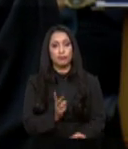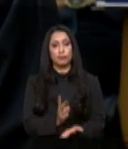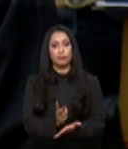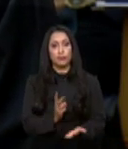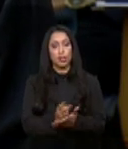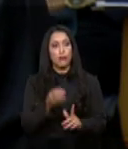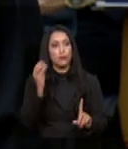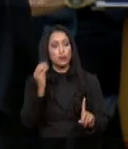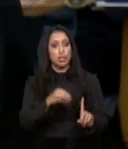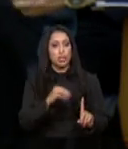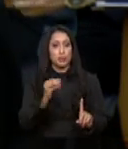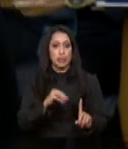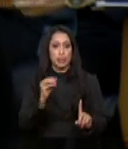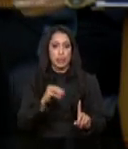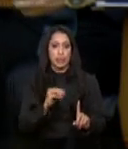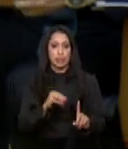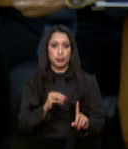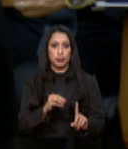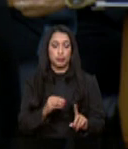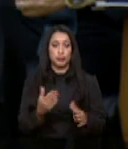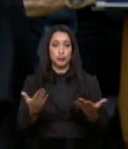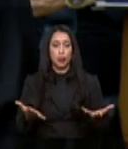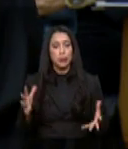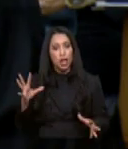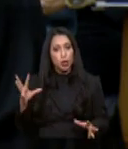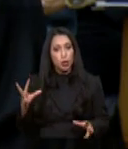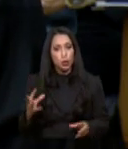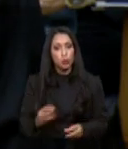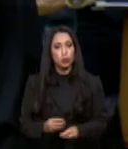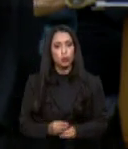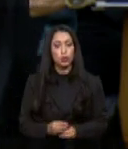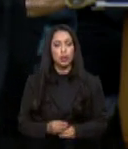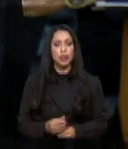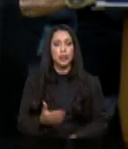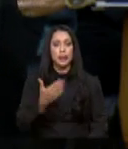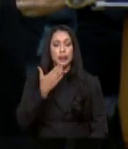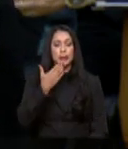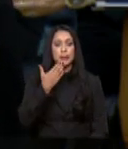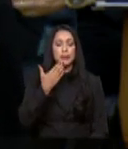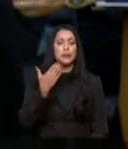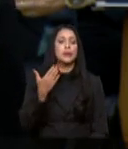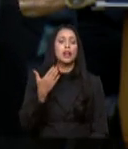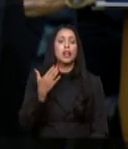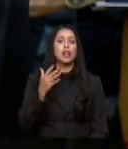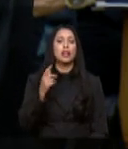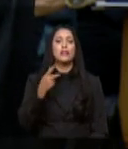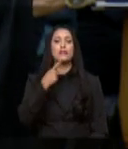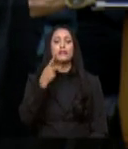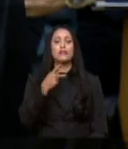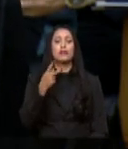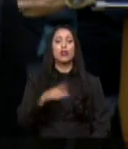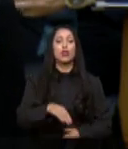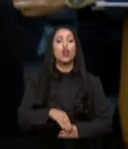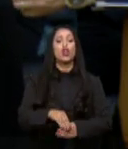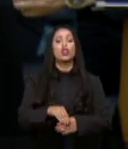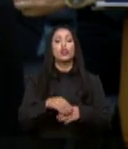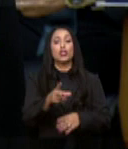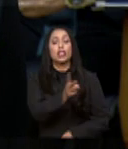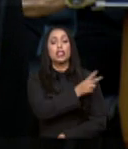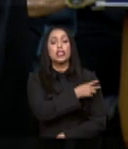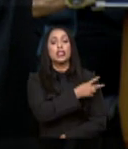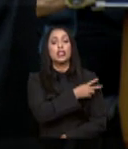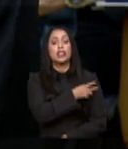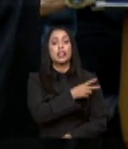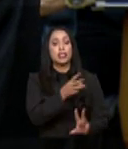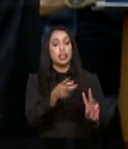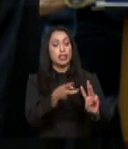de vulnerabilidade. Para concluir, invoco as palavras do líder Yanomami, Davi Kopenawa,